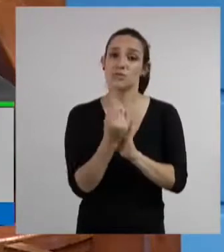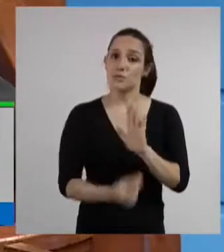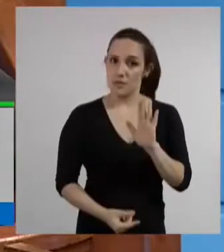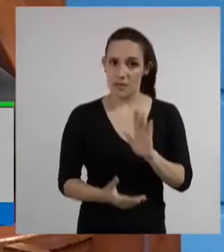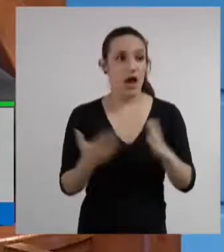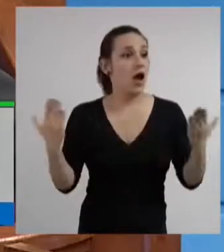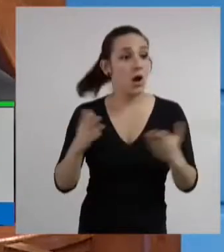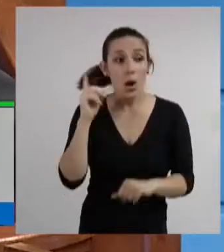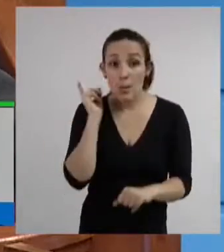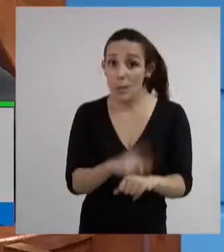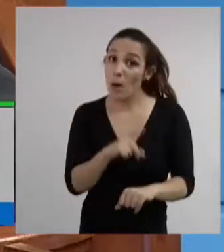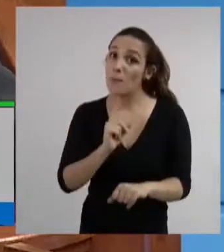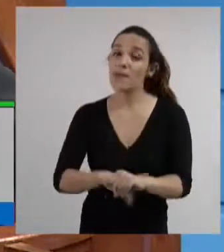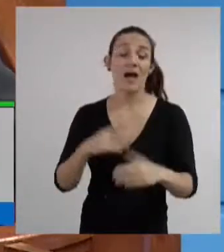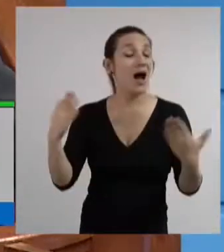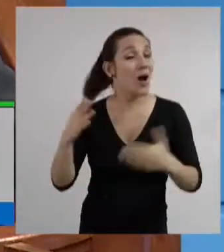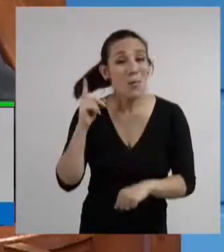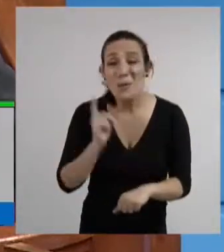Esse é o momento desta casa